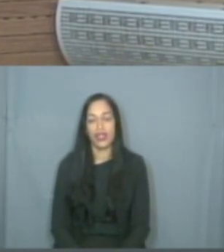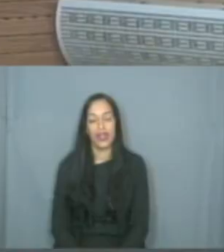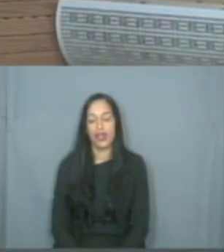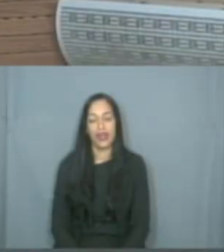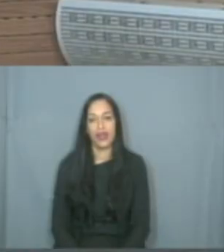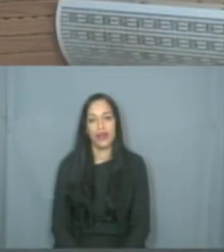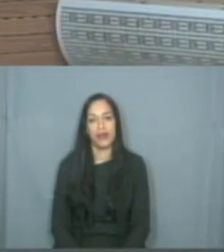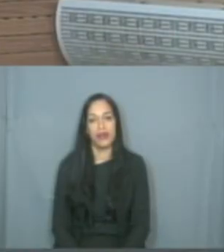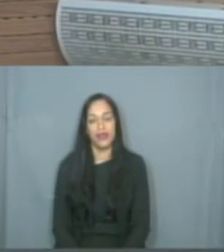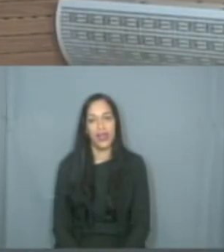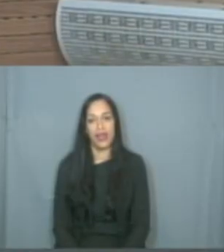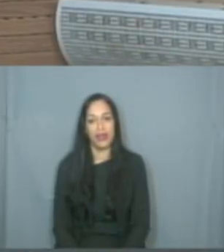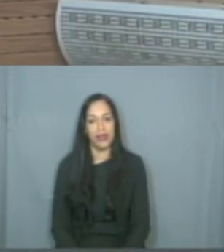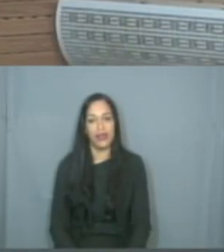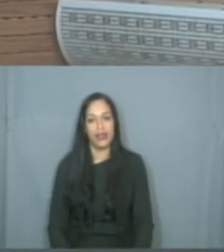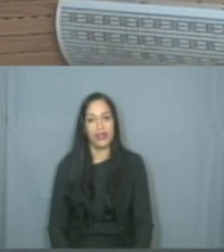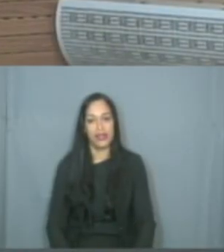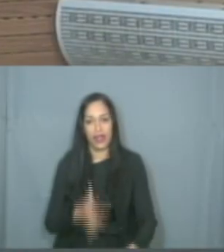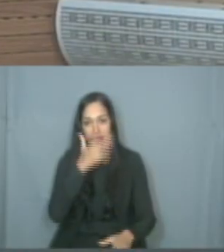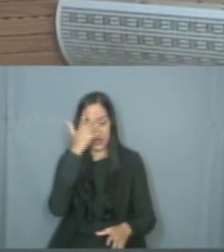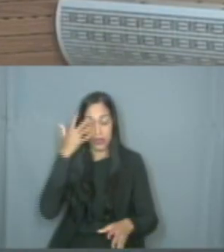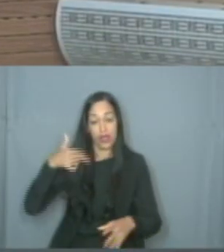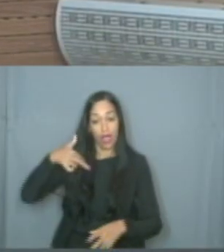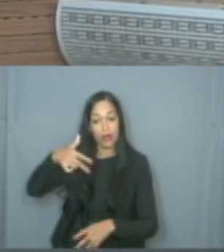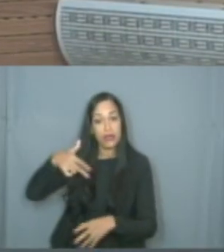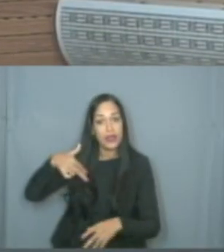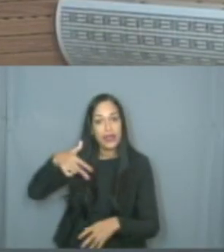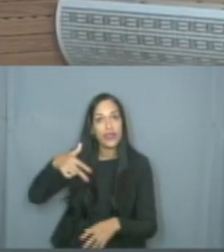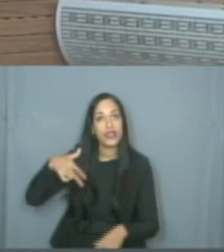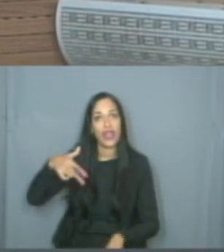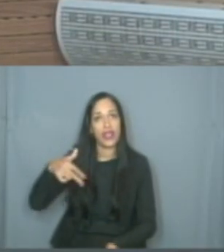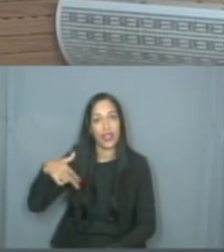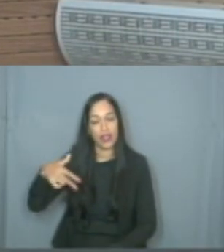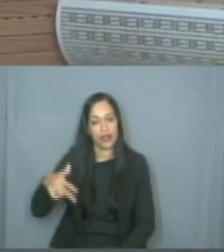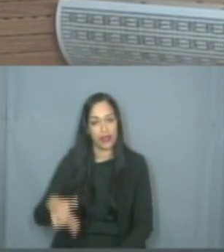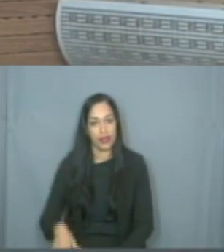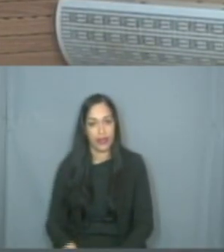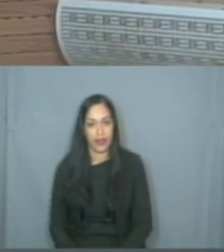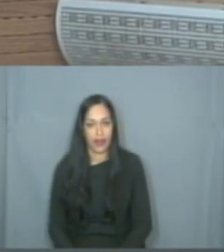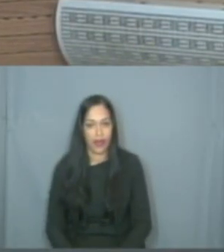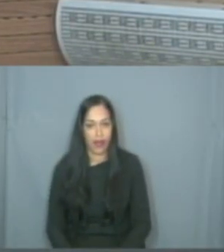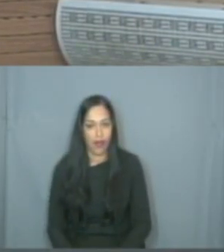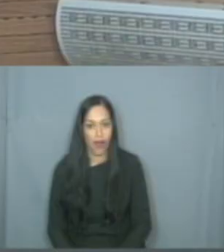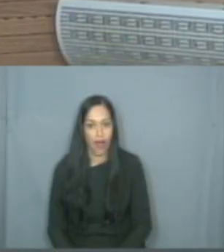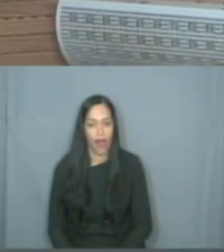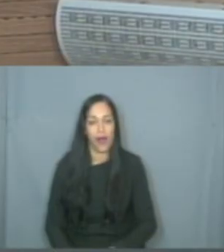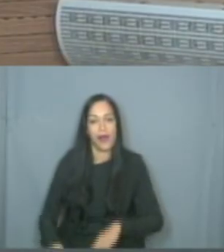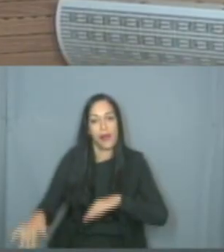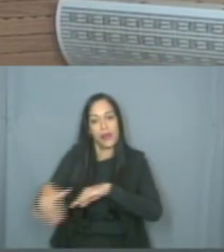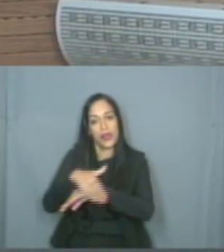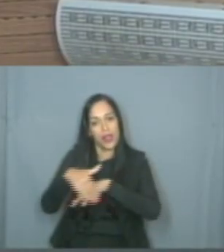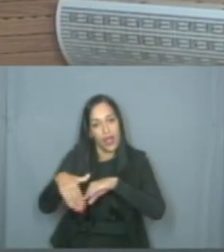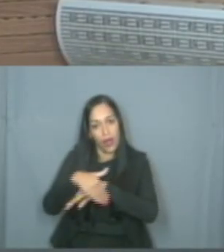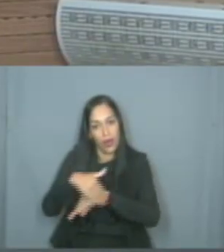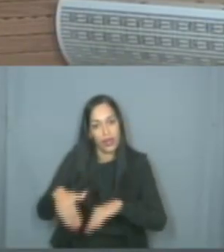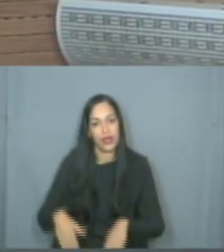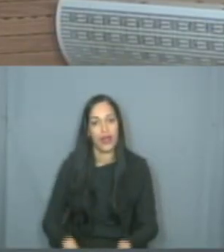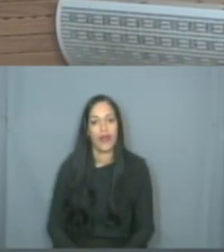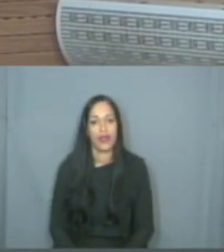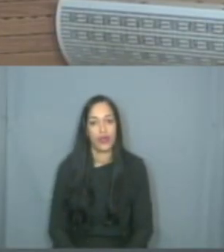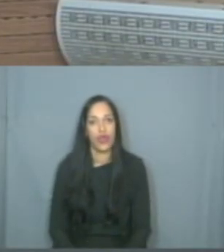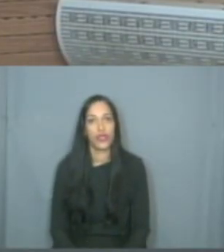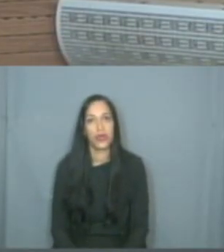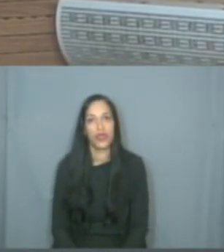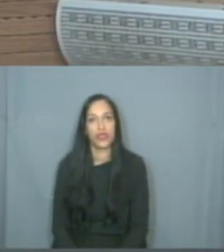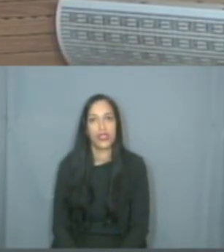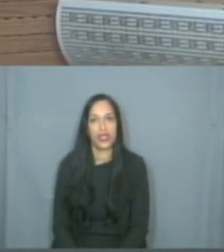as pessoas se deslocam, fazem o seu deslocamento pelas calçadas. Ou seja, é preciso que